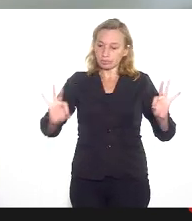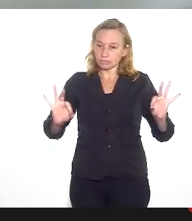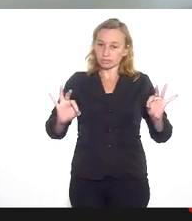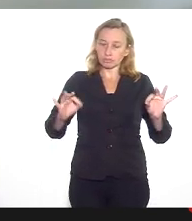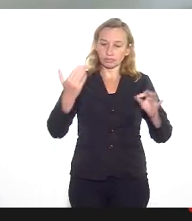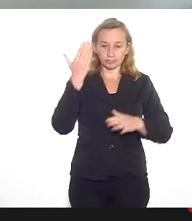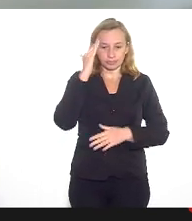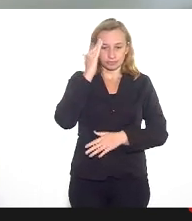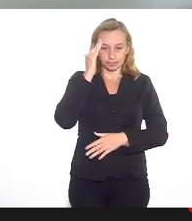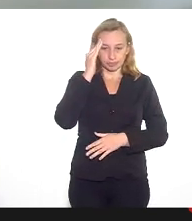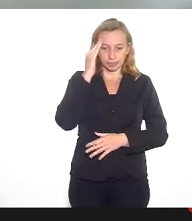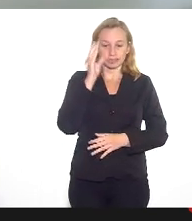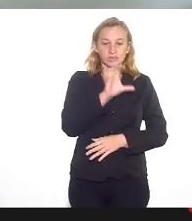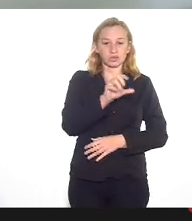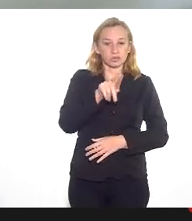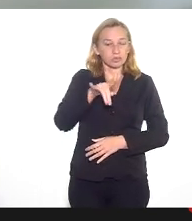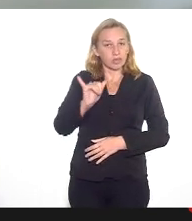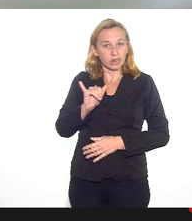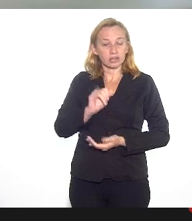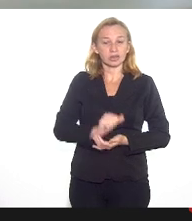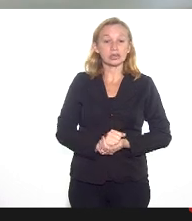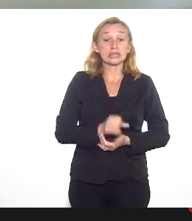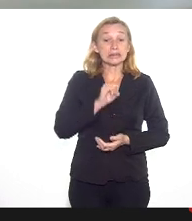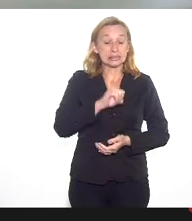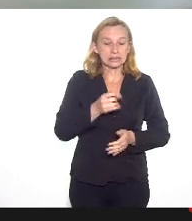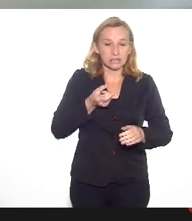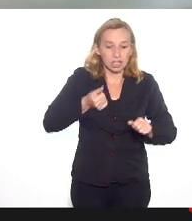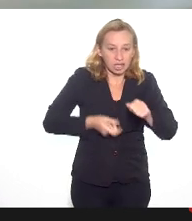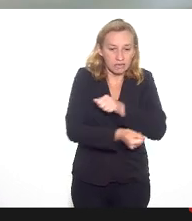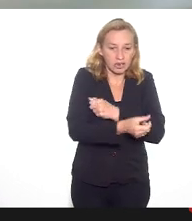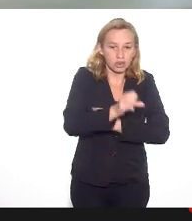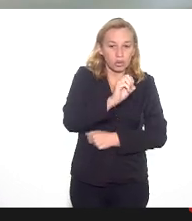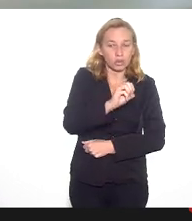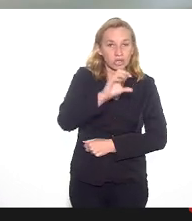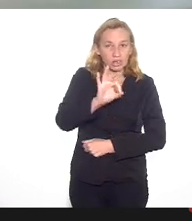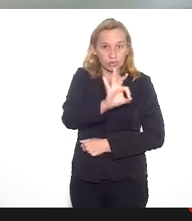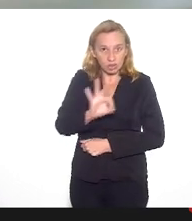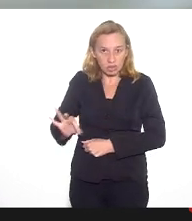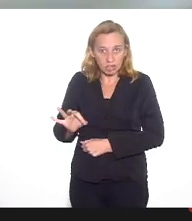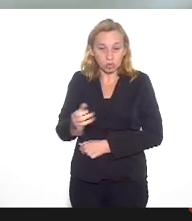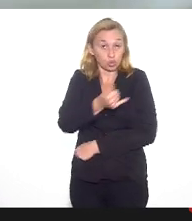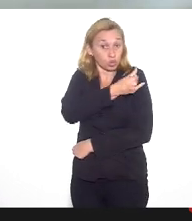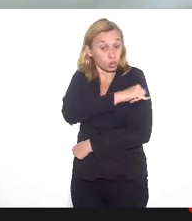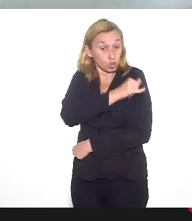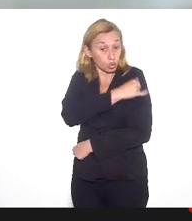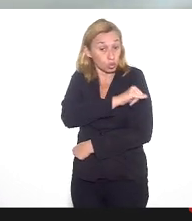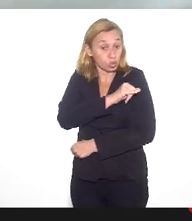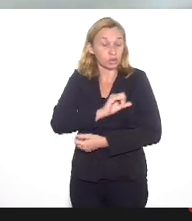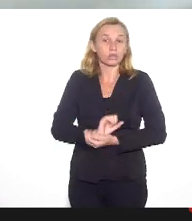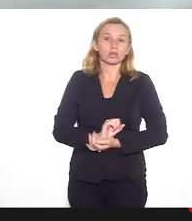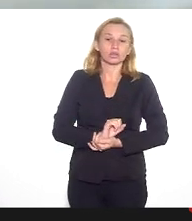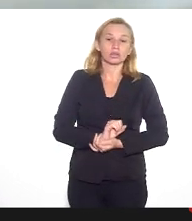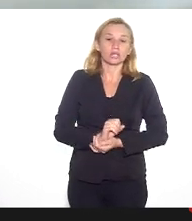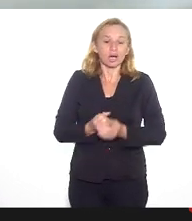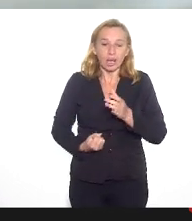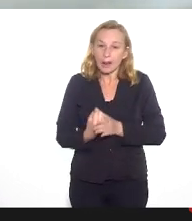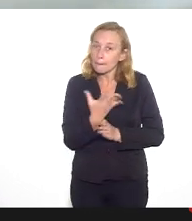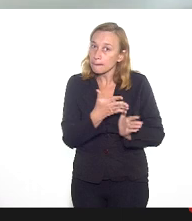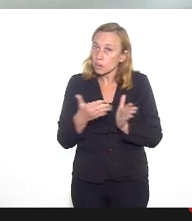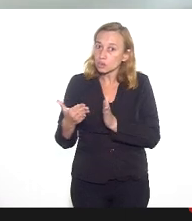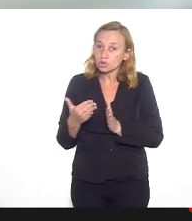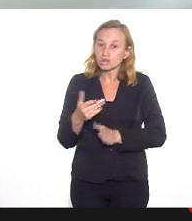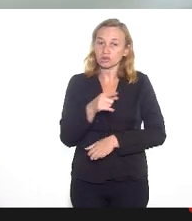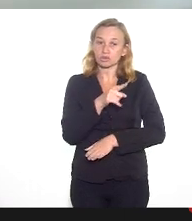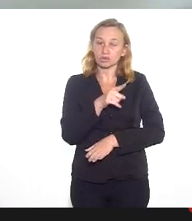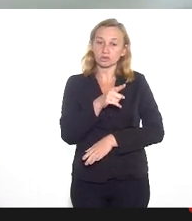PID? Se o senhor investe 80% no Rio de Janeiro, seria esperado que a produção dos senhores